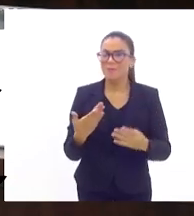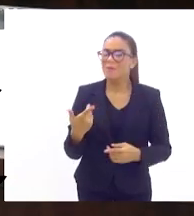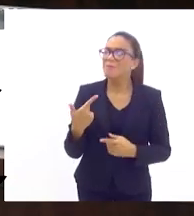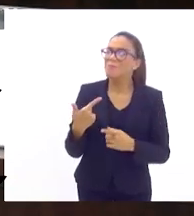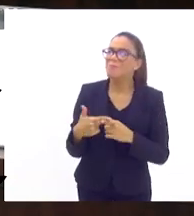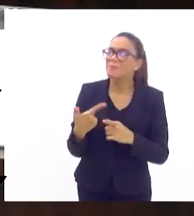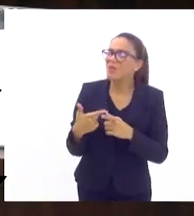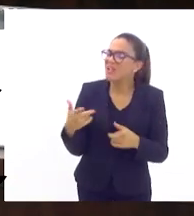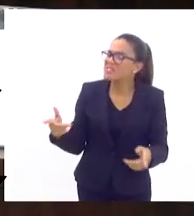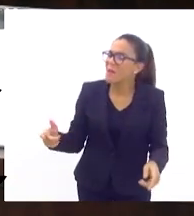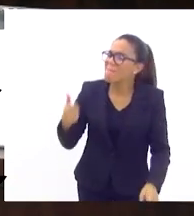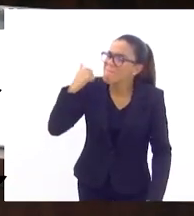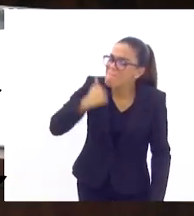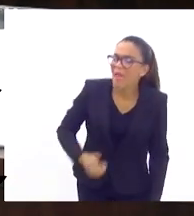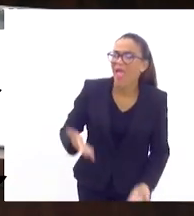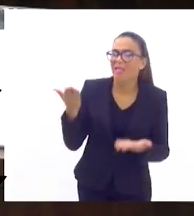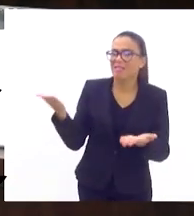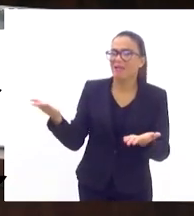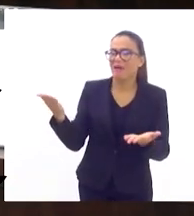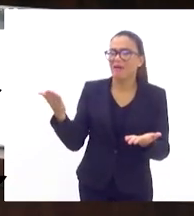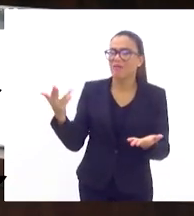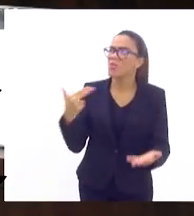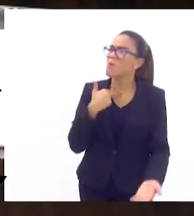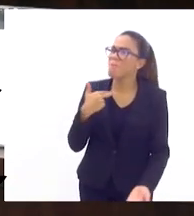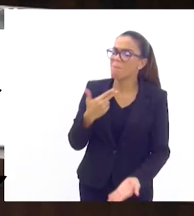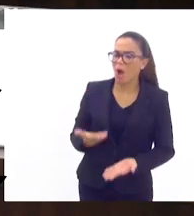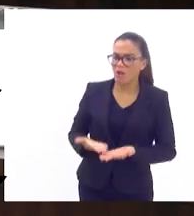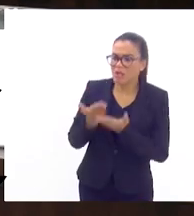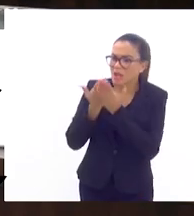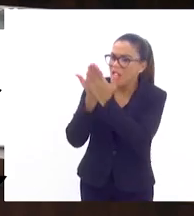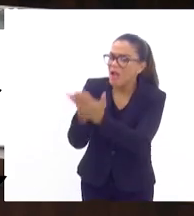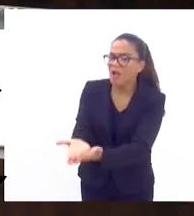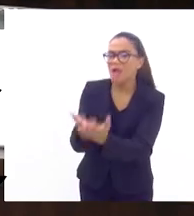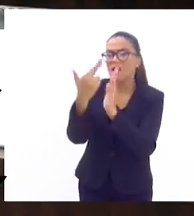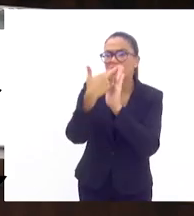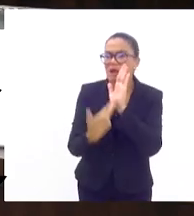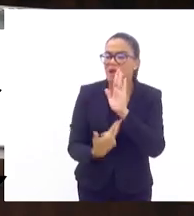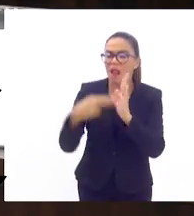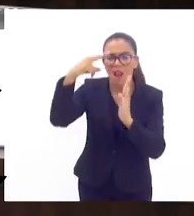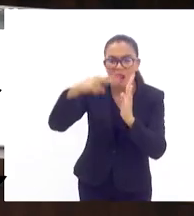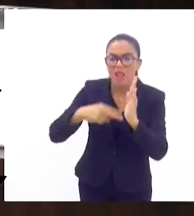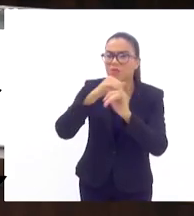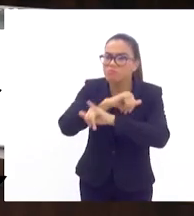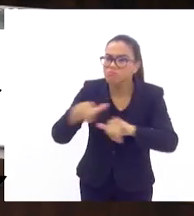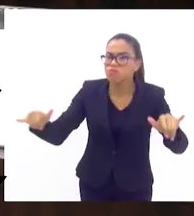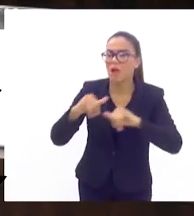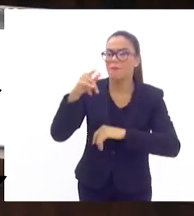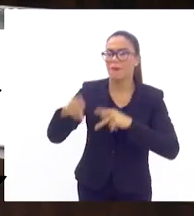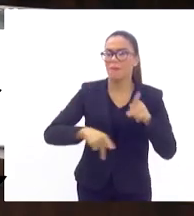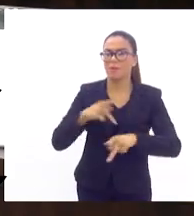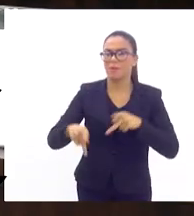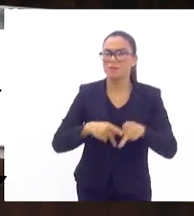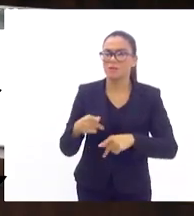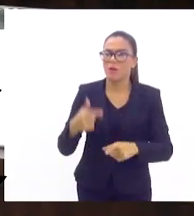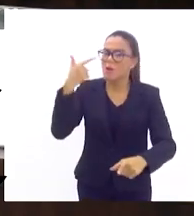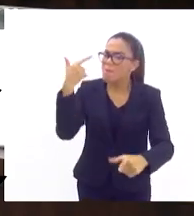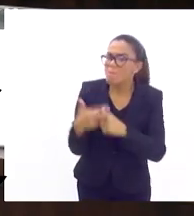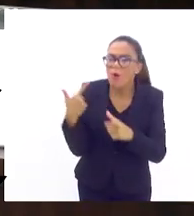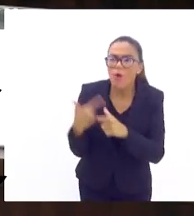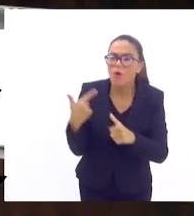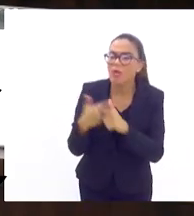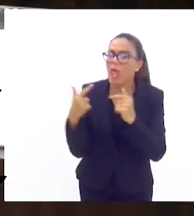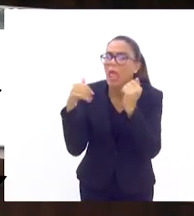essa porcaria desse planejamento não pode chegar aqui na mesa, ser apresentado e ser lido aqui para a população? Por que, que isso tem que ser